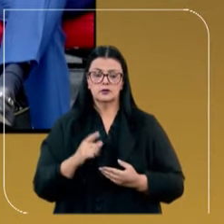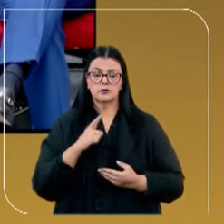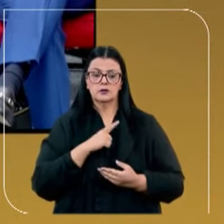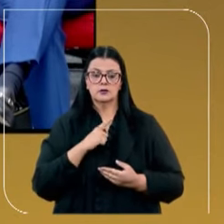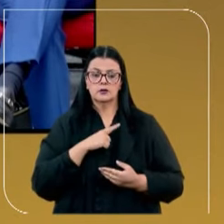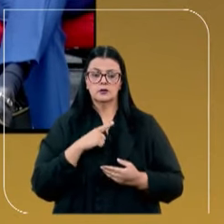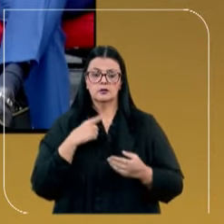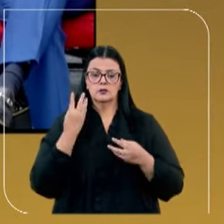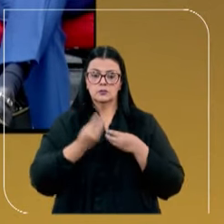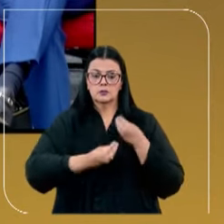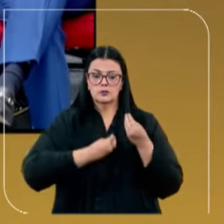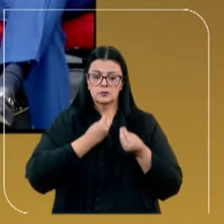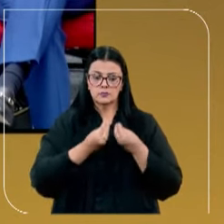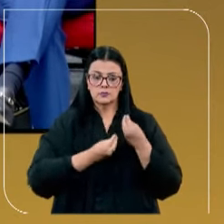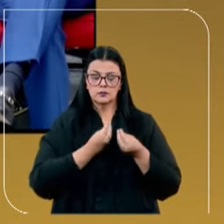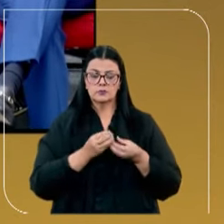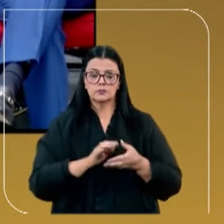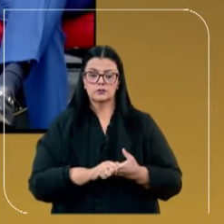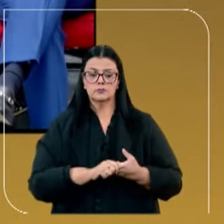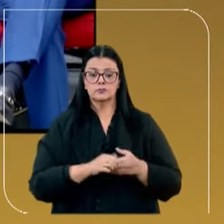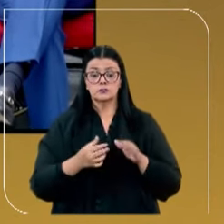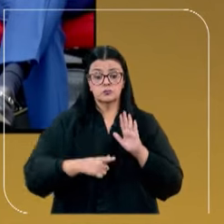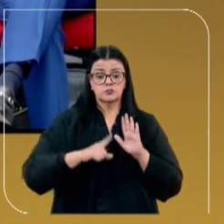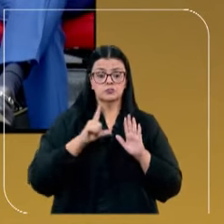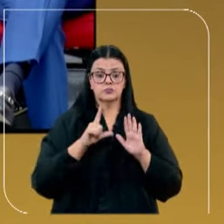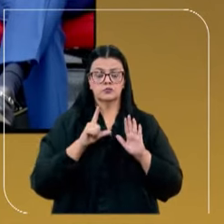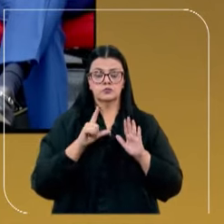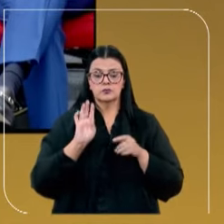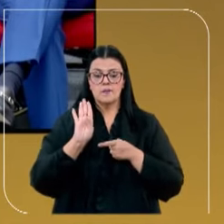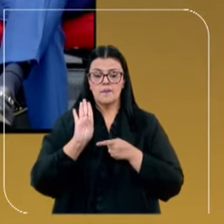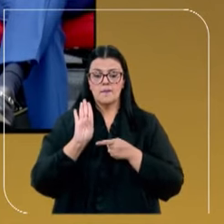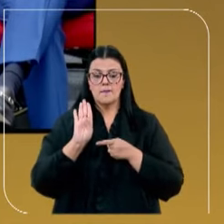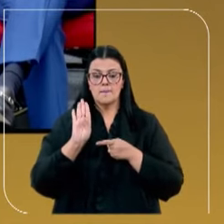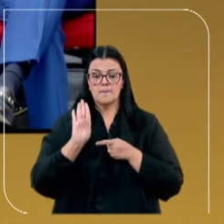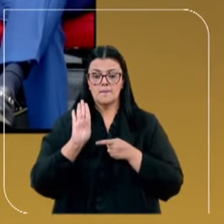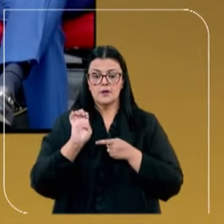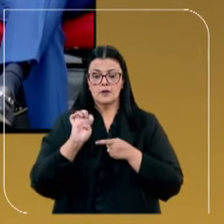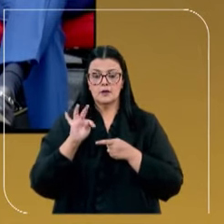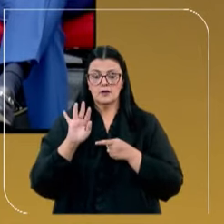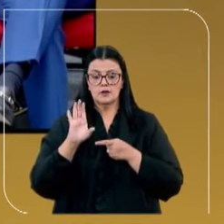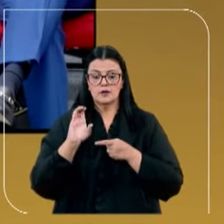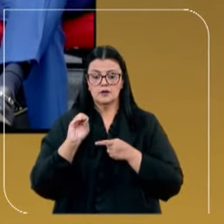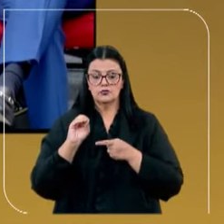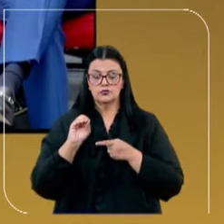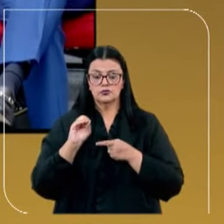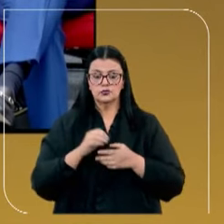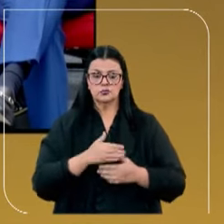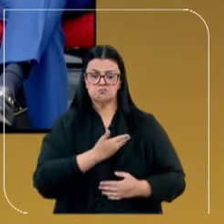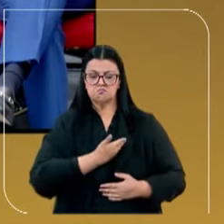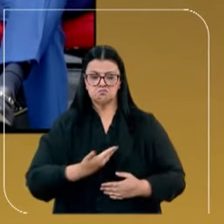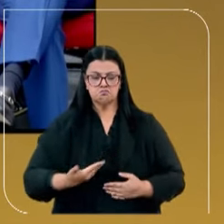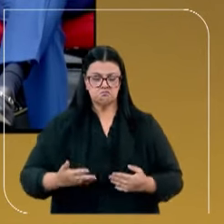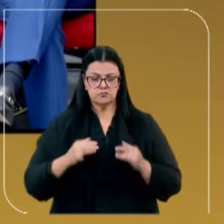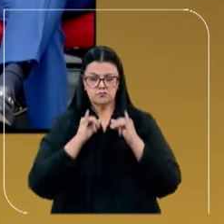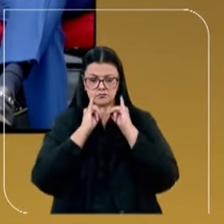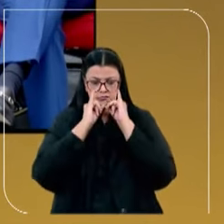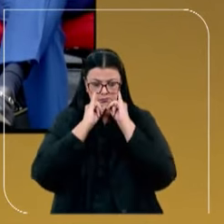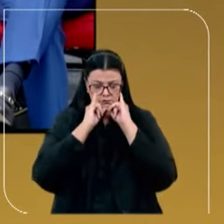Desejando antecipadamente, ministro Benedito, é preciso registrar publicamente que, desde que Sua Excelência foi